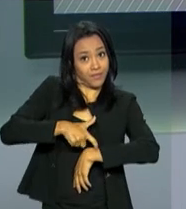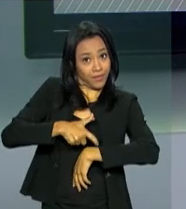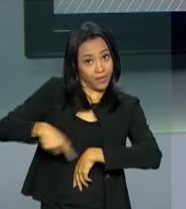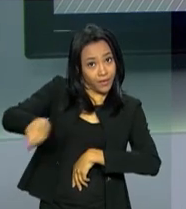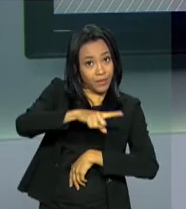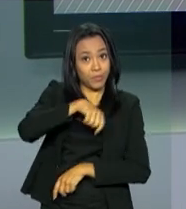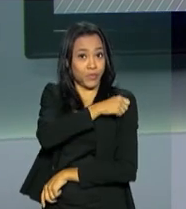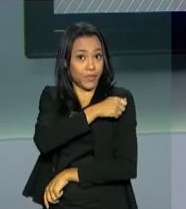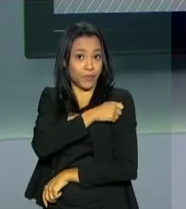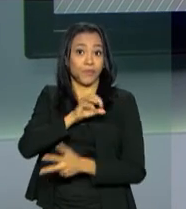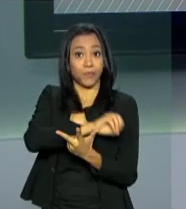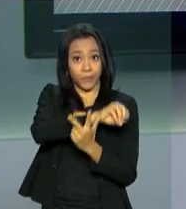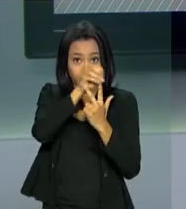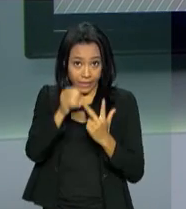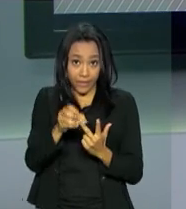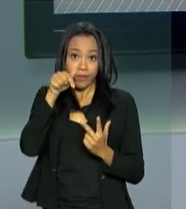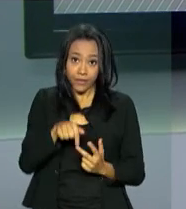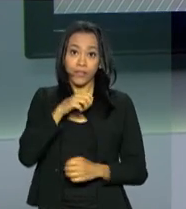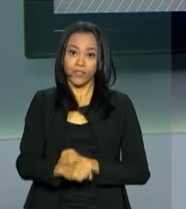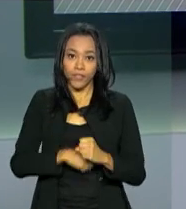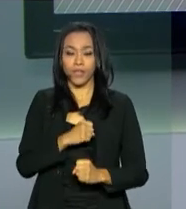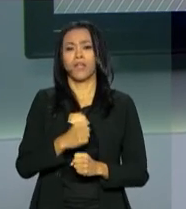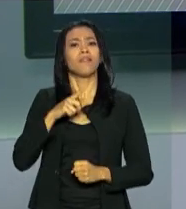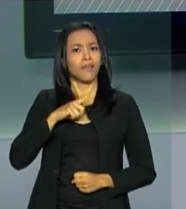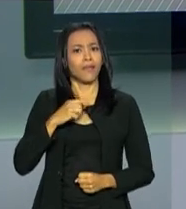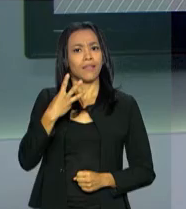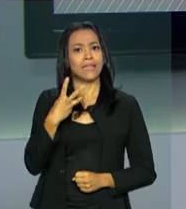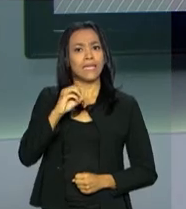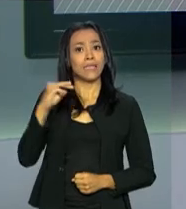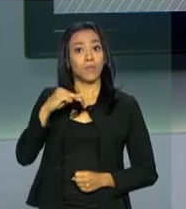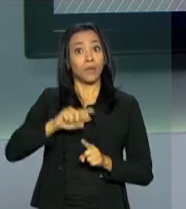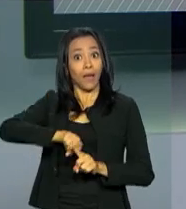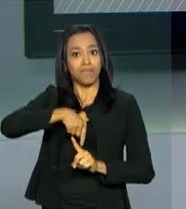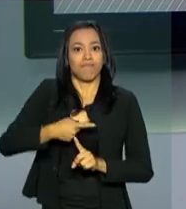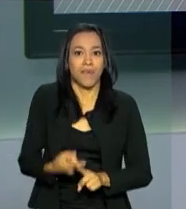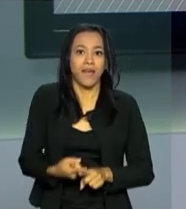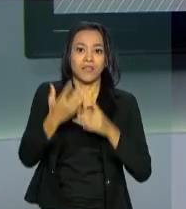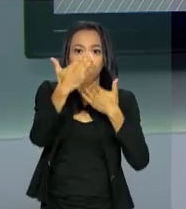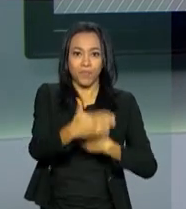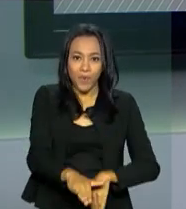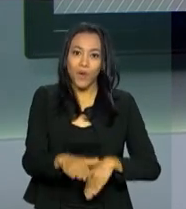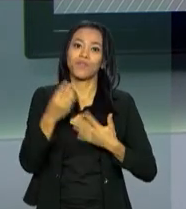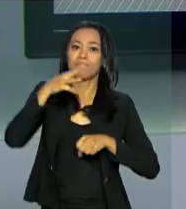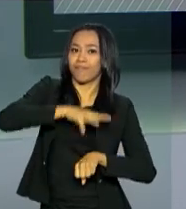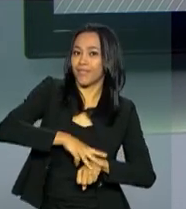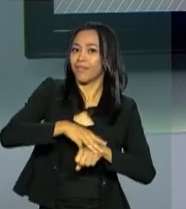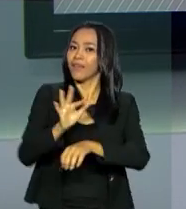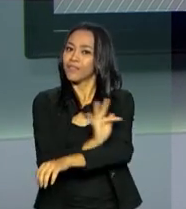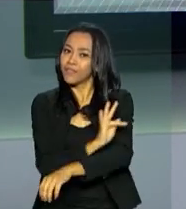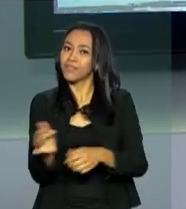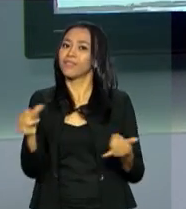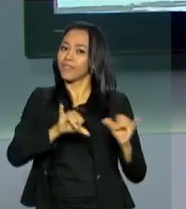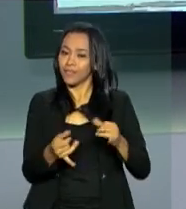exame nacional do ensino médio enem deste ano terá 30 minutos a mais para as provas de exatas quem traz mais informações é a